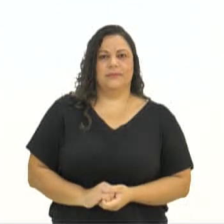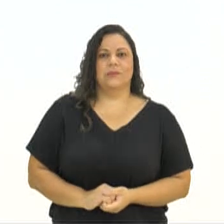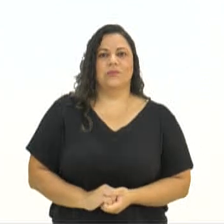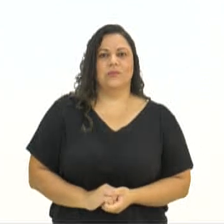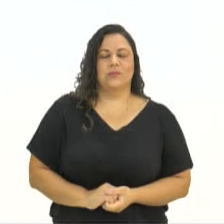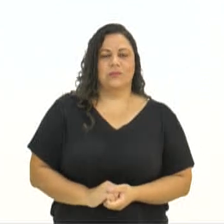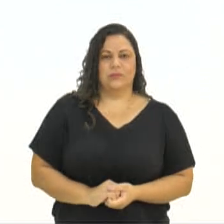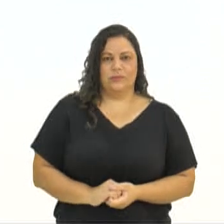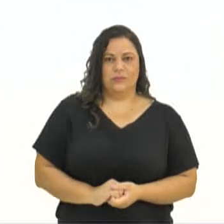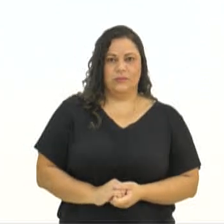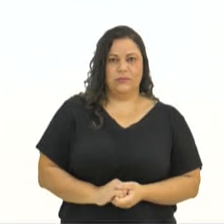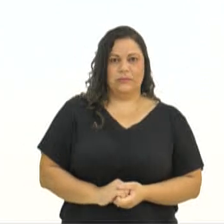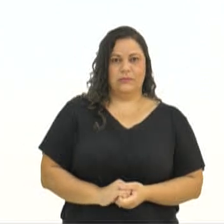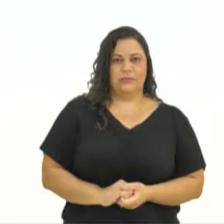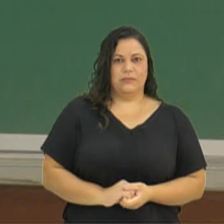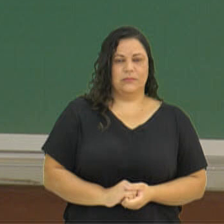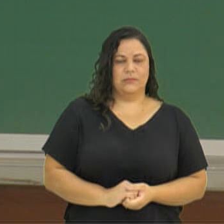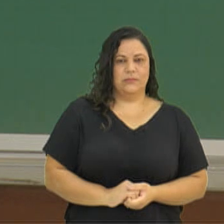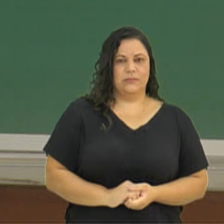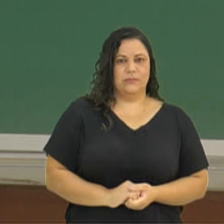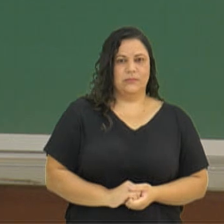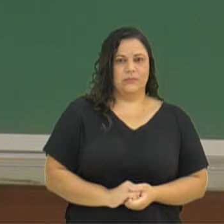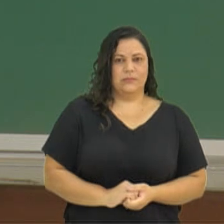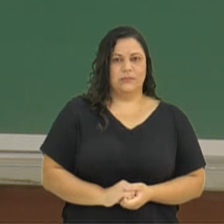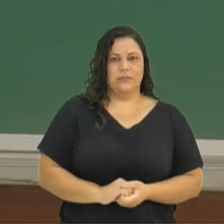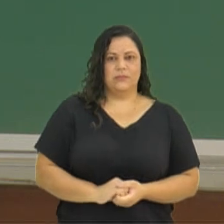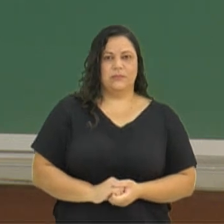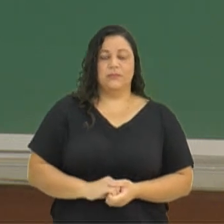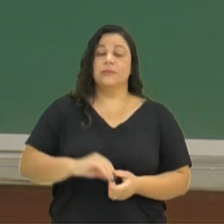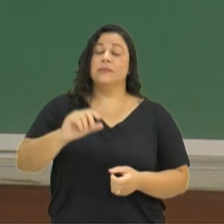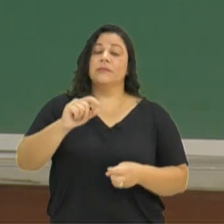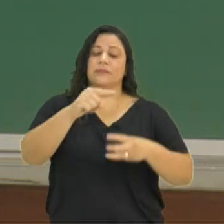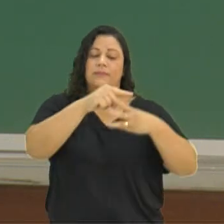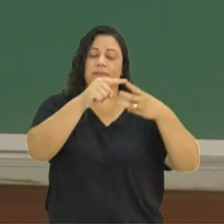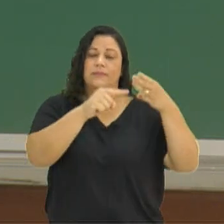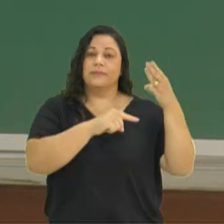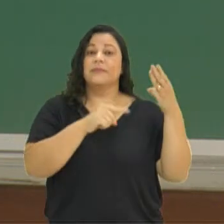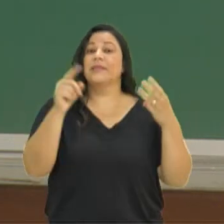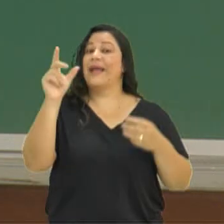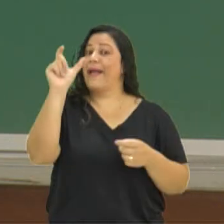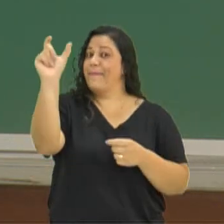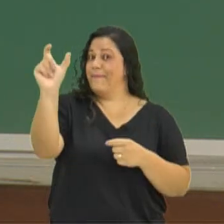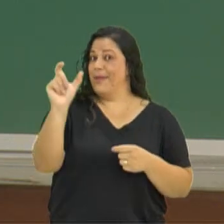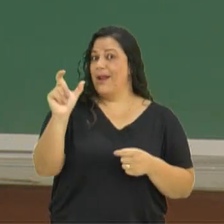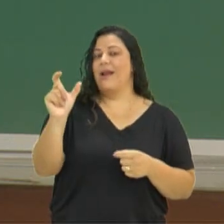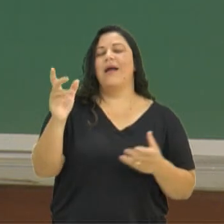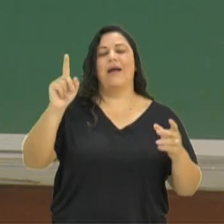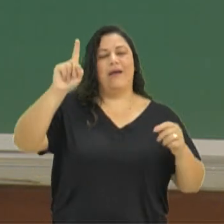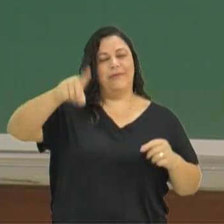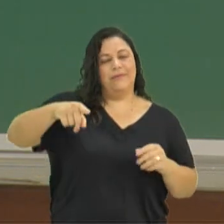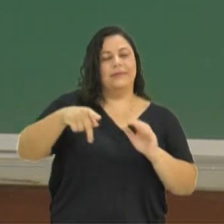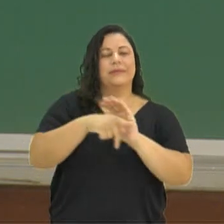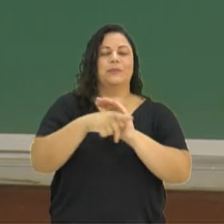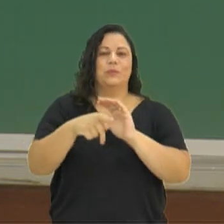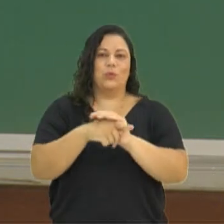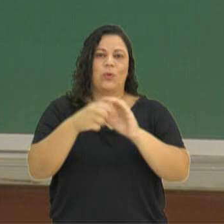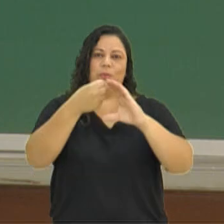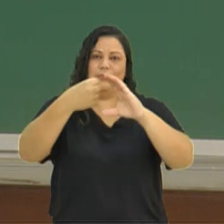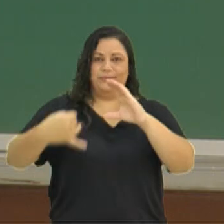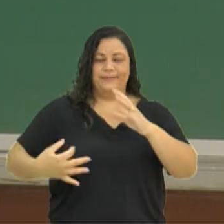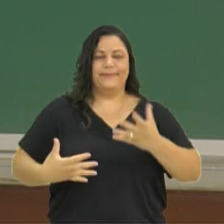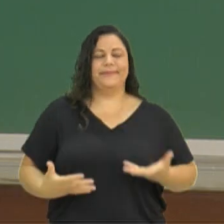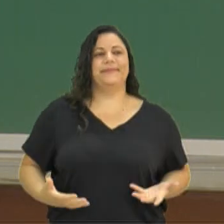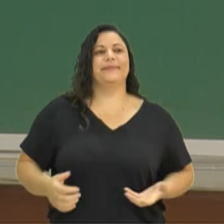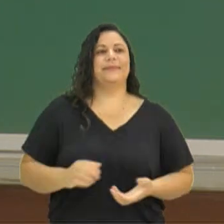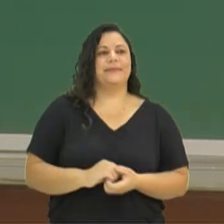de libros y de buen corazón. Essas 3 palavras trazem adjetivos. Então, é isso que